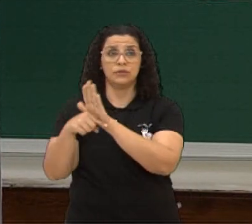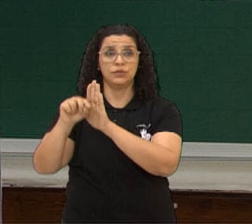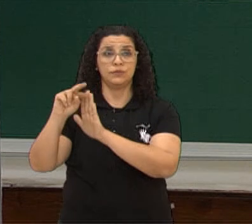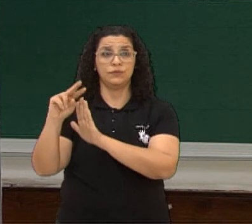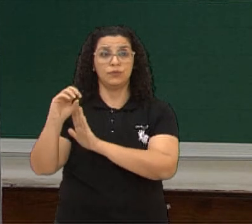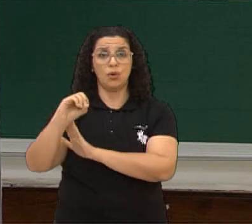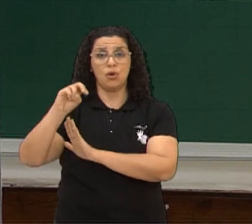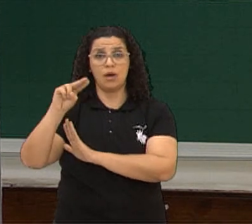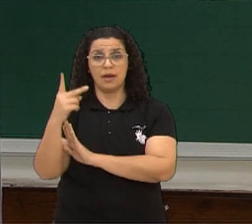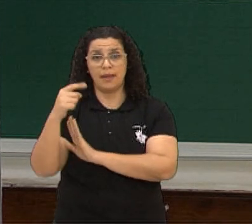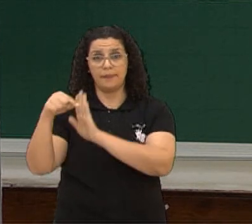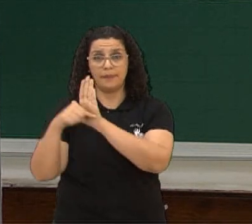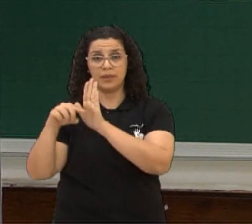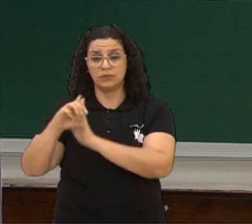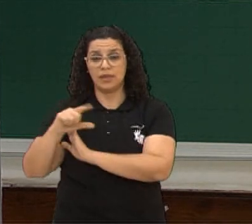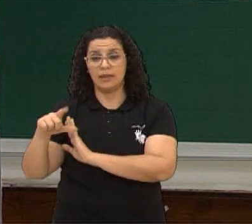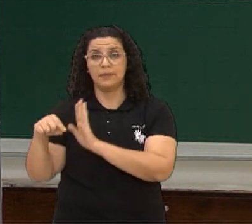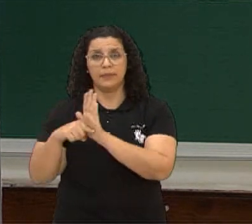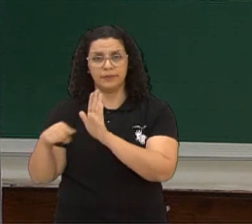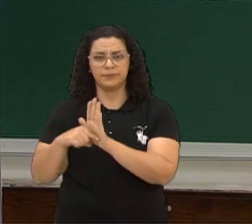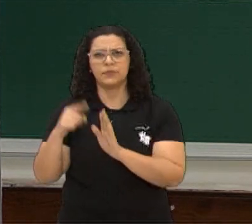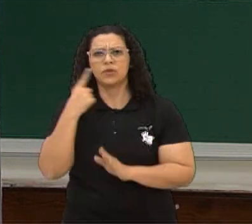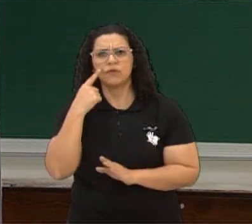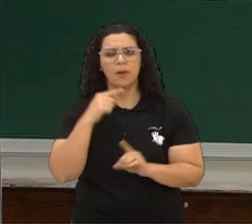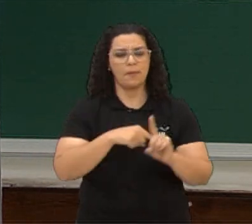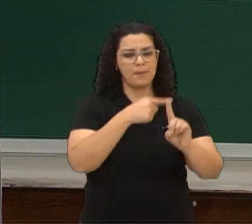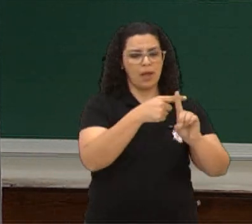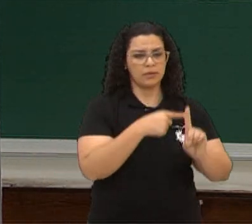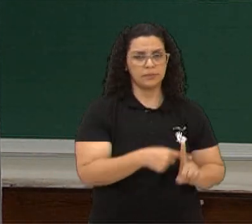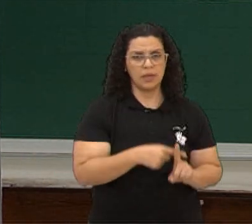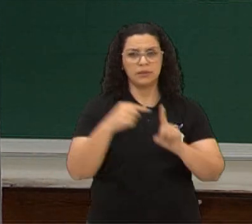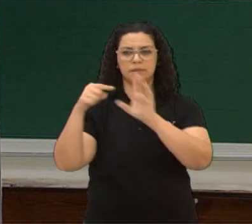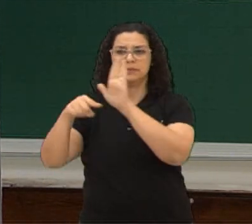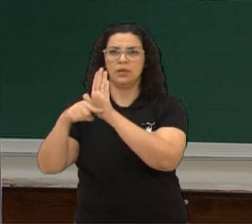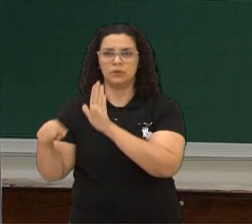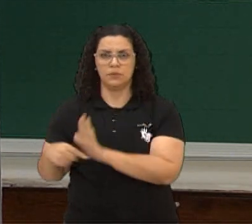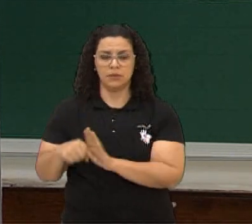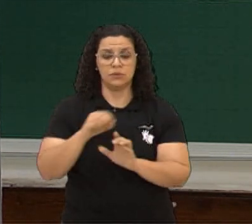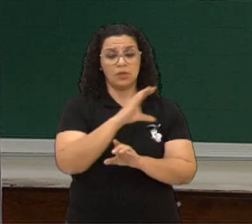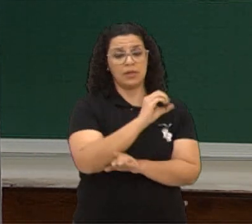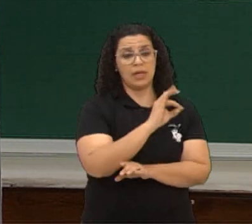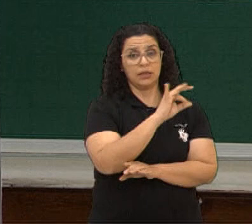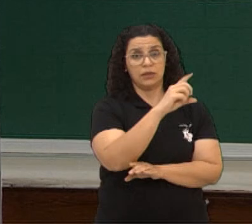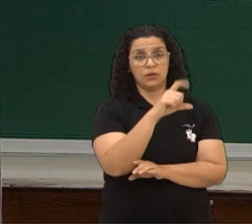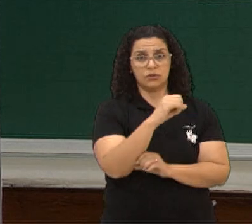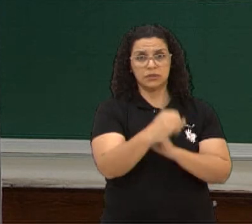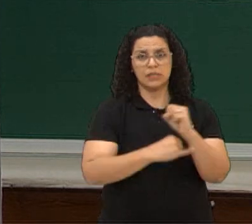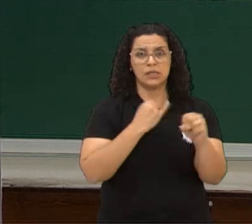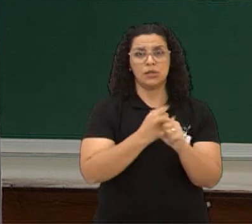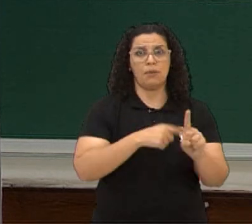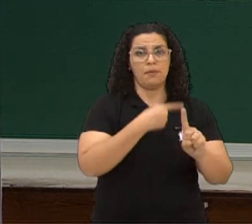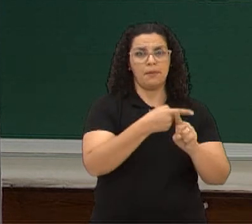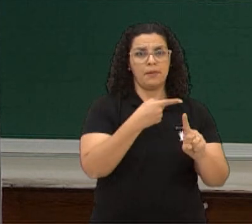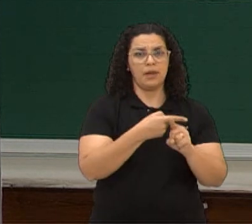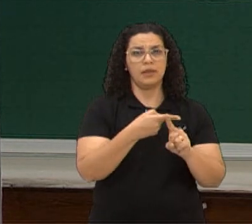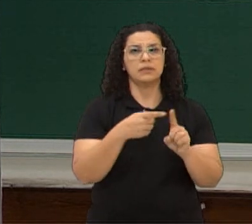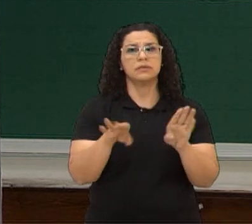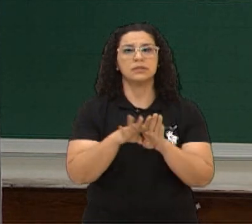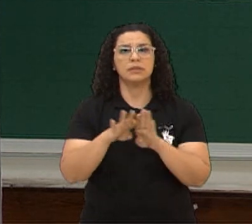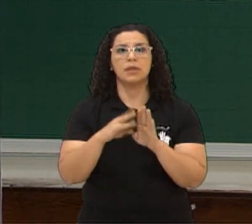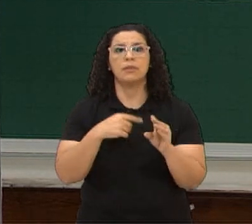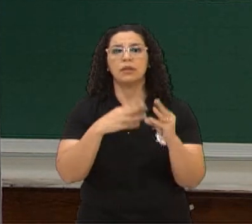negativos o OH- e o Cl-. Então, os positivos, os cátions, os íons positivos, podem ser descarregados no